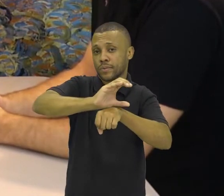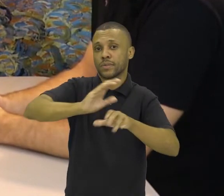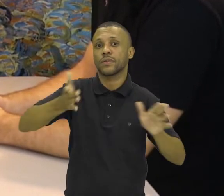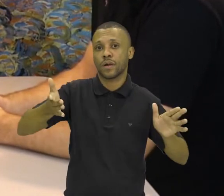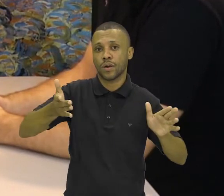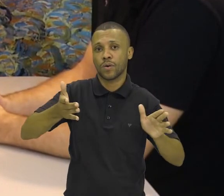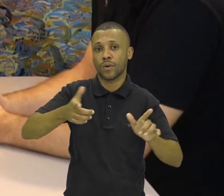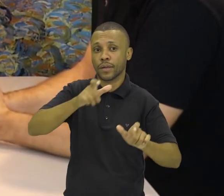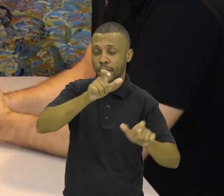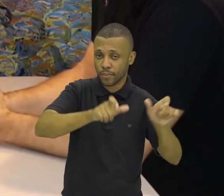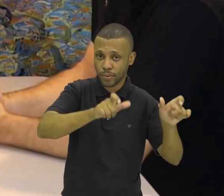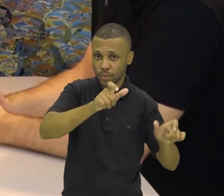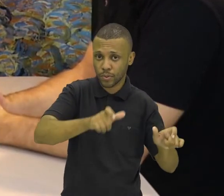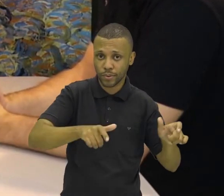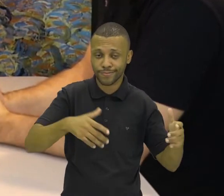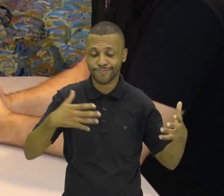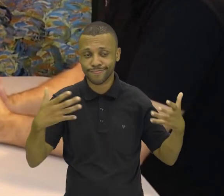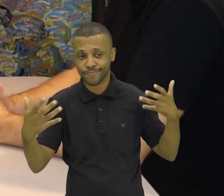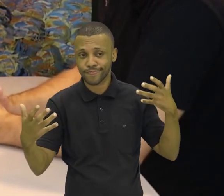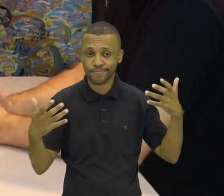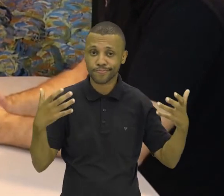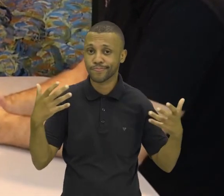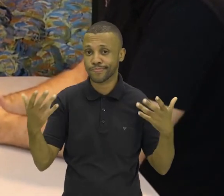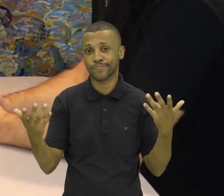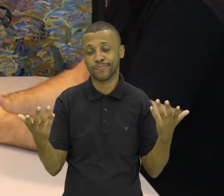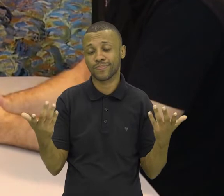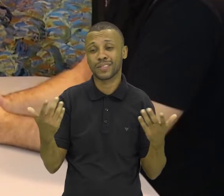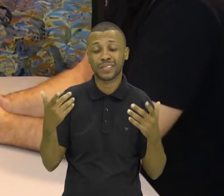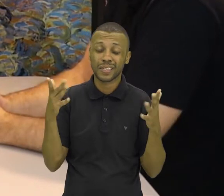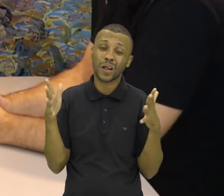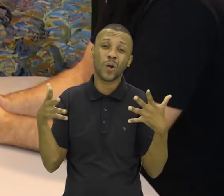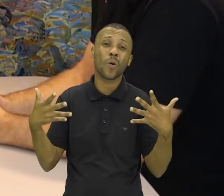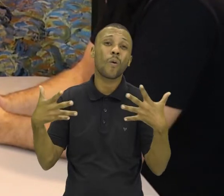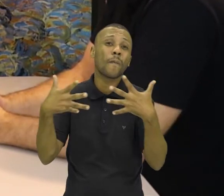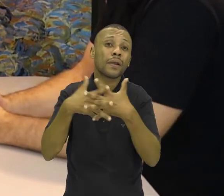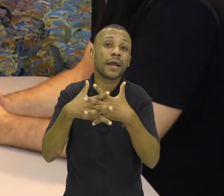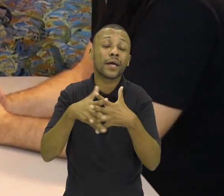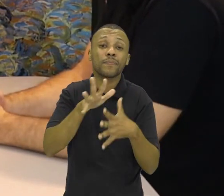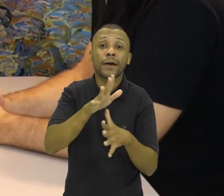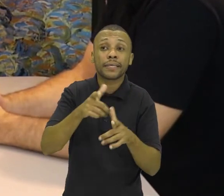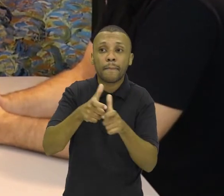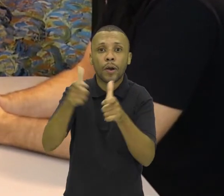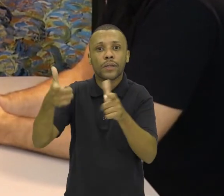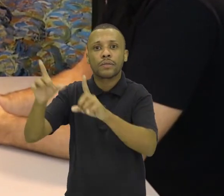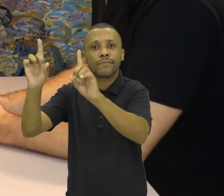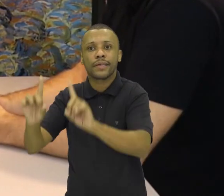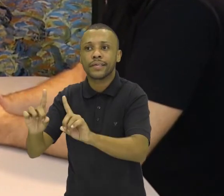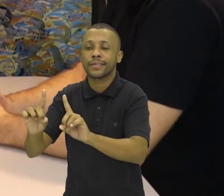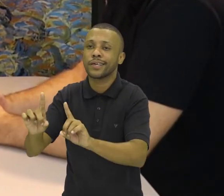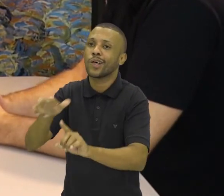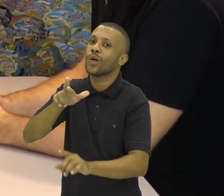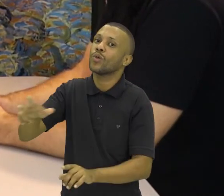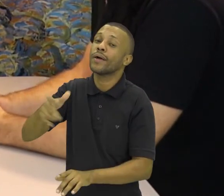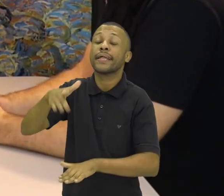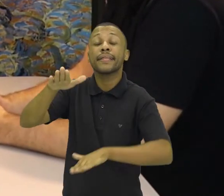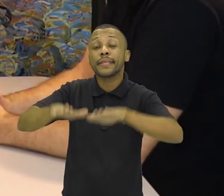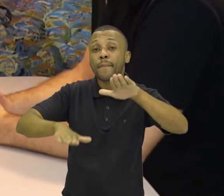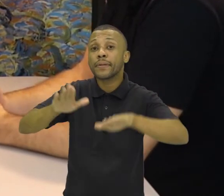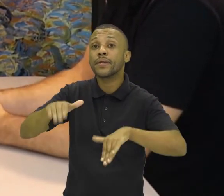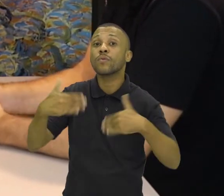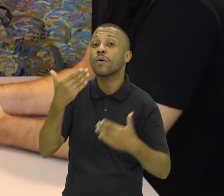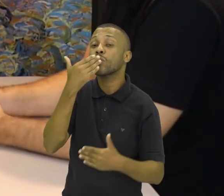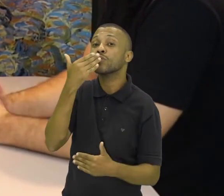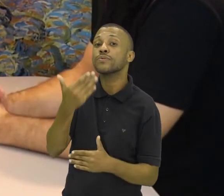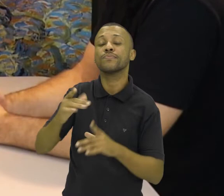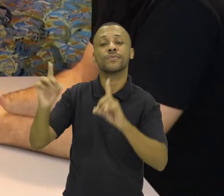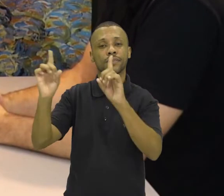poder trabalhar e tal, eu estava lá e acabei sendo encaixado, mas é complicado, a realidade não é essa. E dependendo da deficiência,